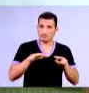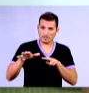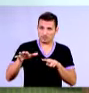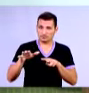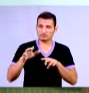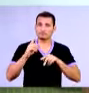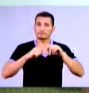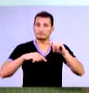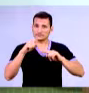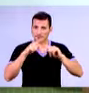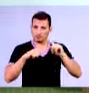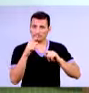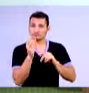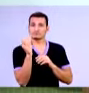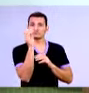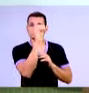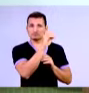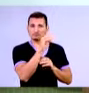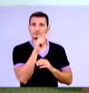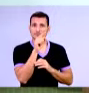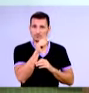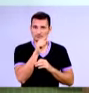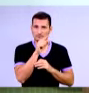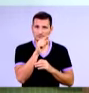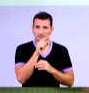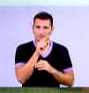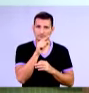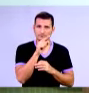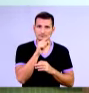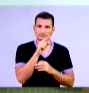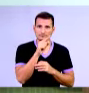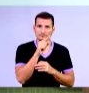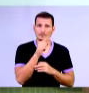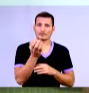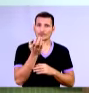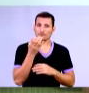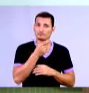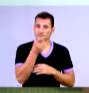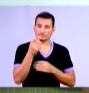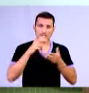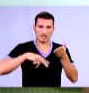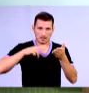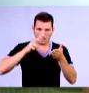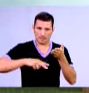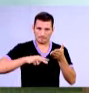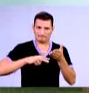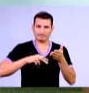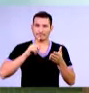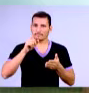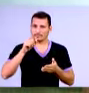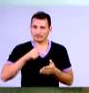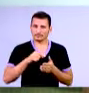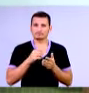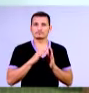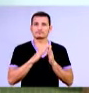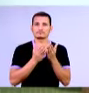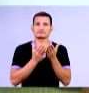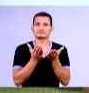dos materiais que nós disponibilizamos e que nós queremos que você leia é um